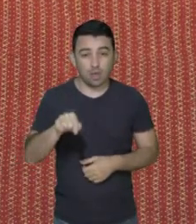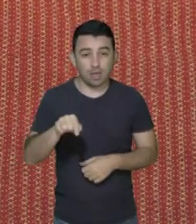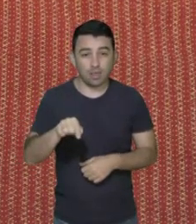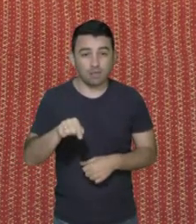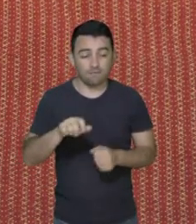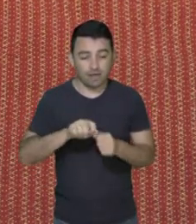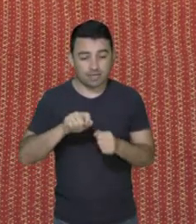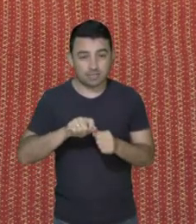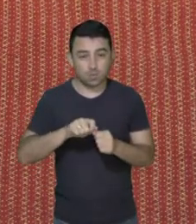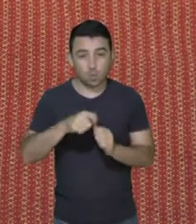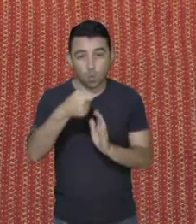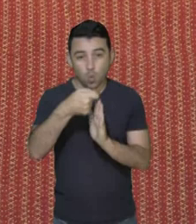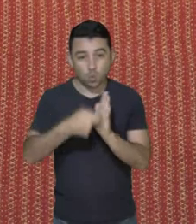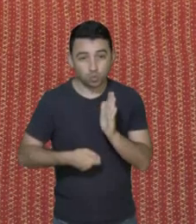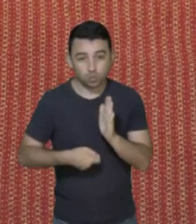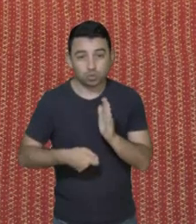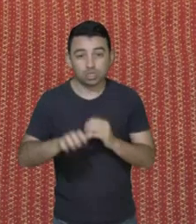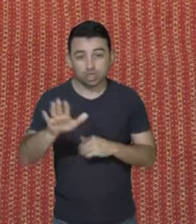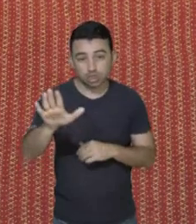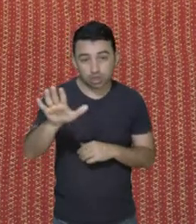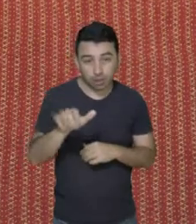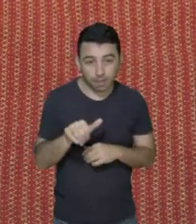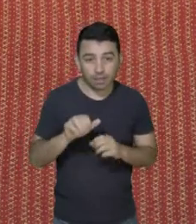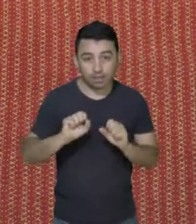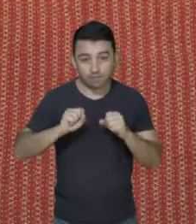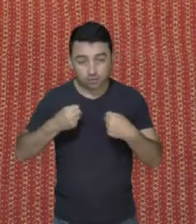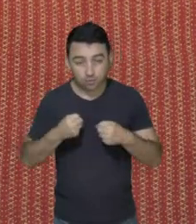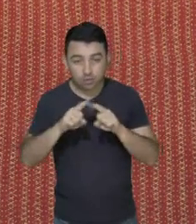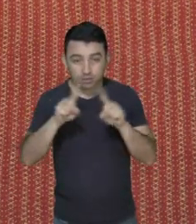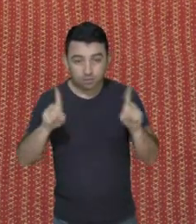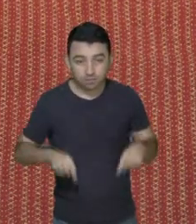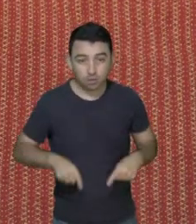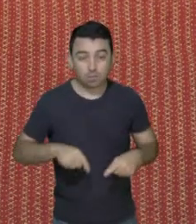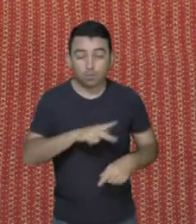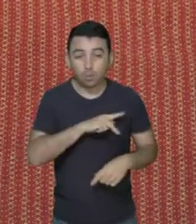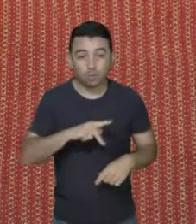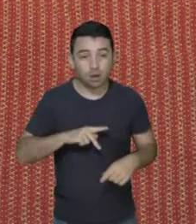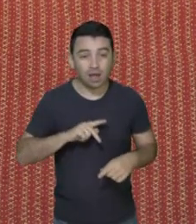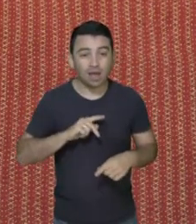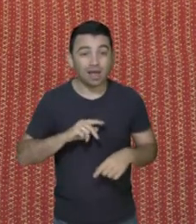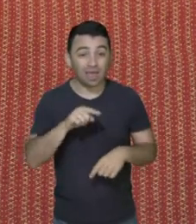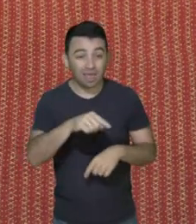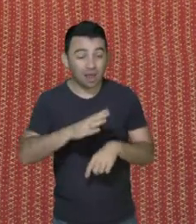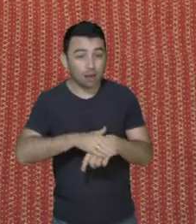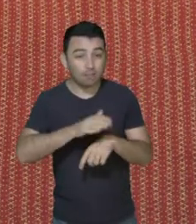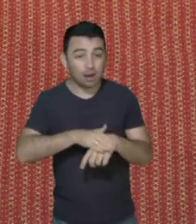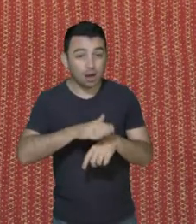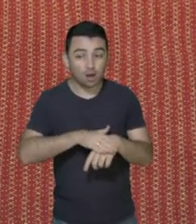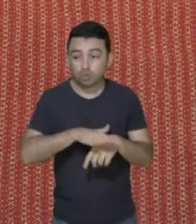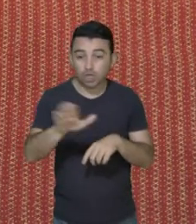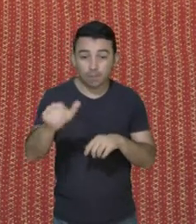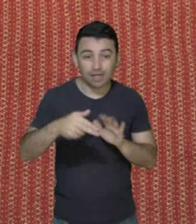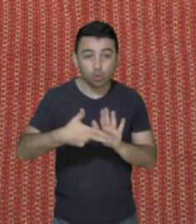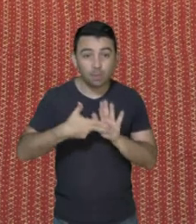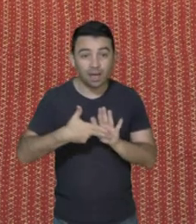público para chamar defensores e servidores para a Defensoria Pública e não ter ele o direito de nomeá-los.